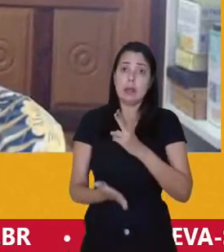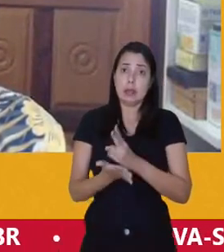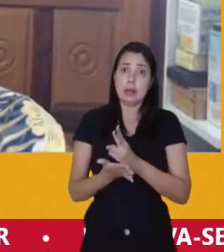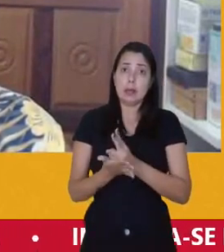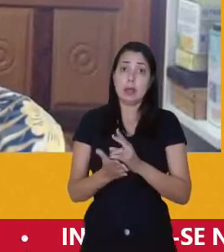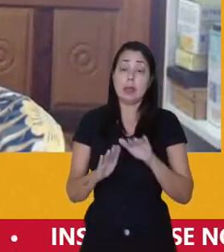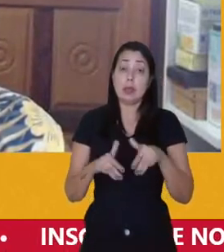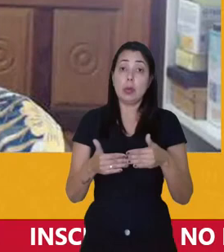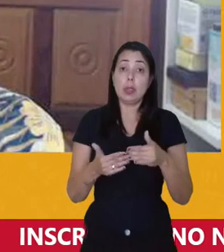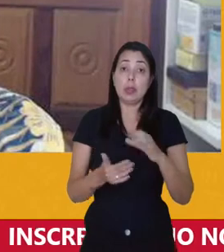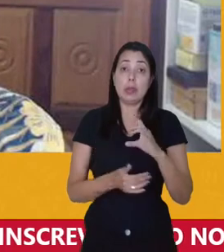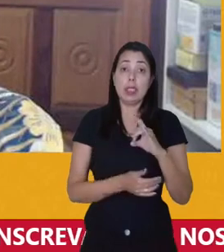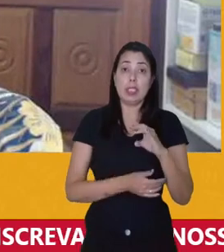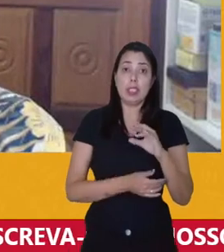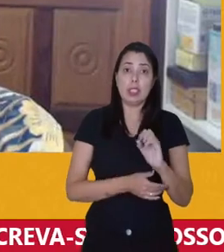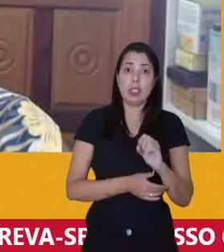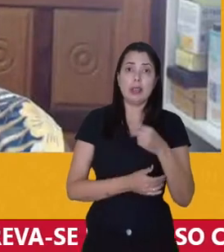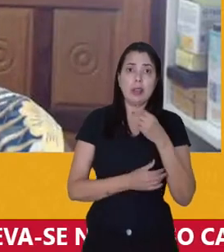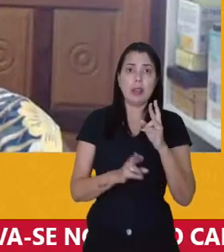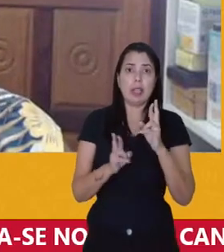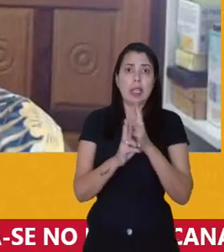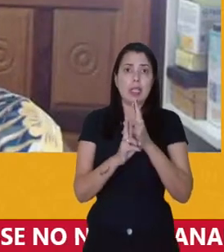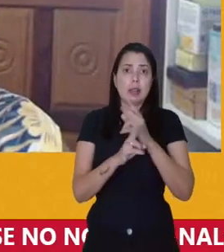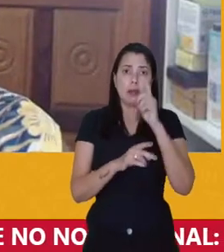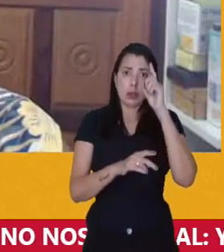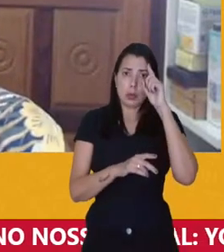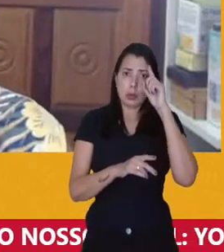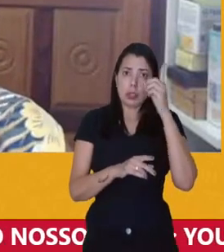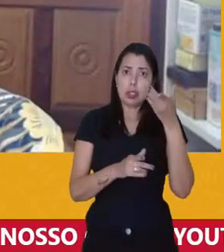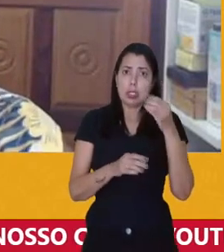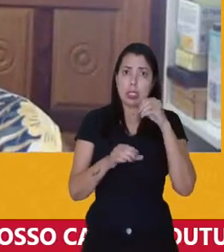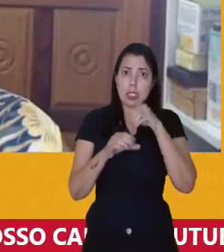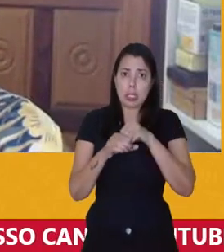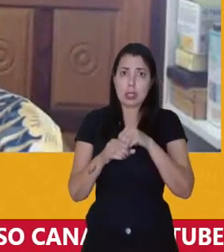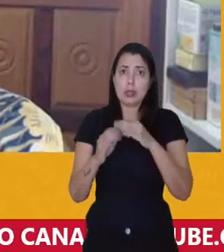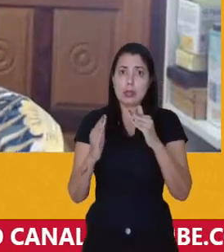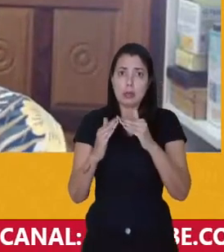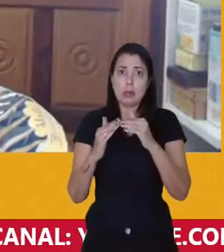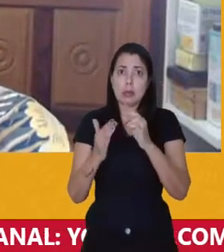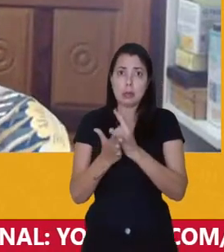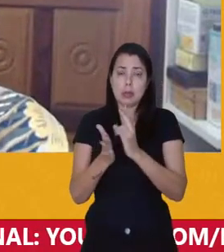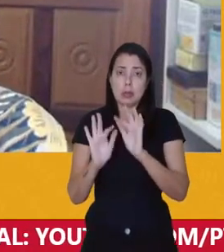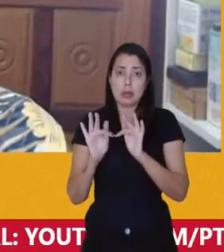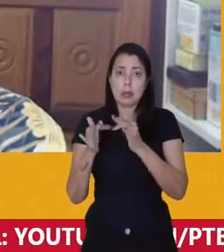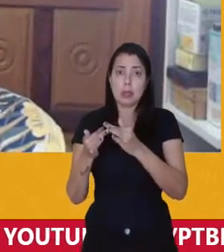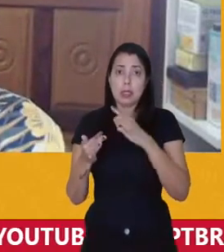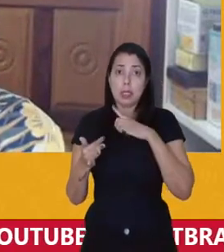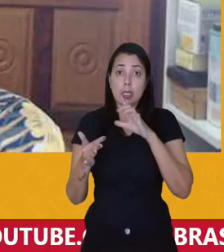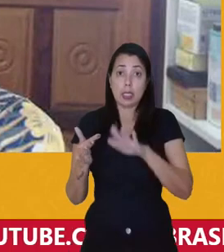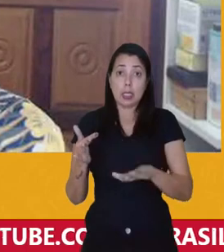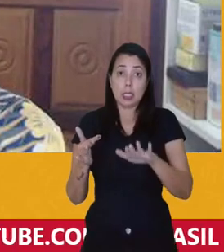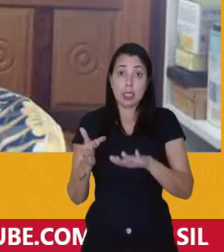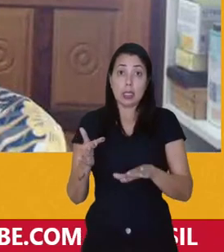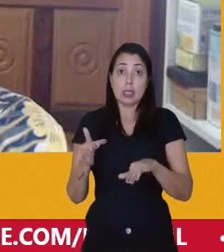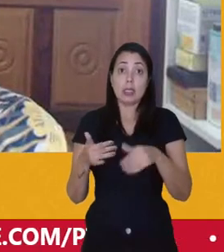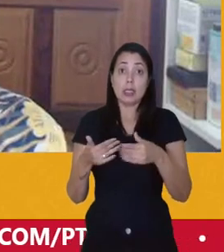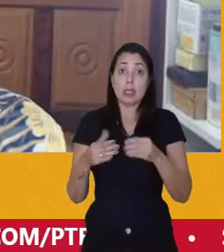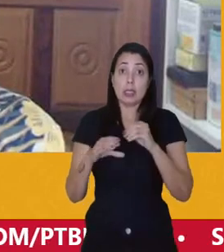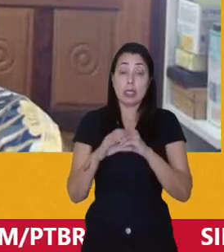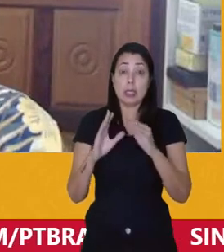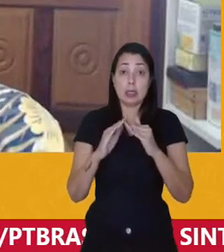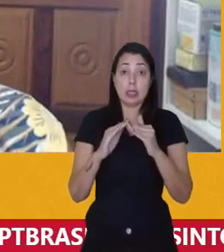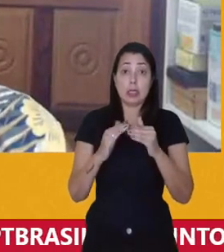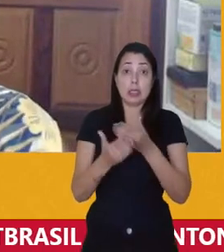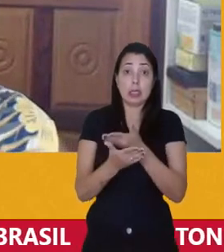quando a Cristina falava, eu pensava numa relação cotidiana dentro de casa, família mesmo, né? Que tem crianças pequenas em casa, e